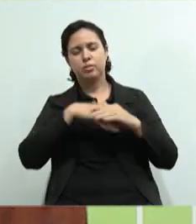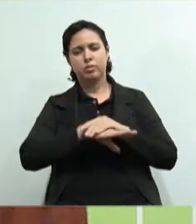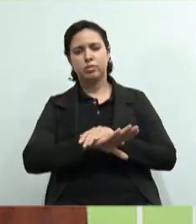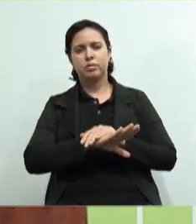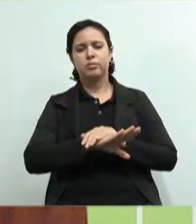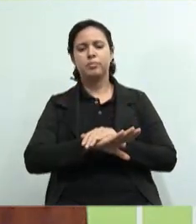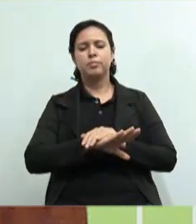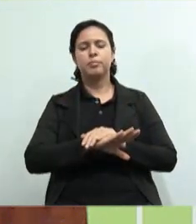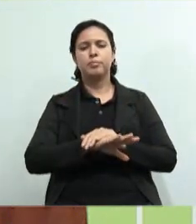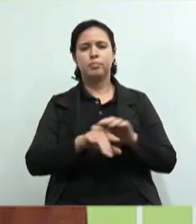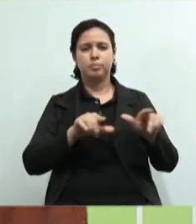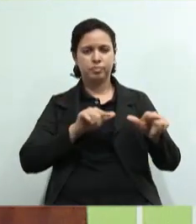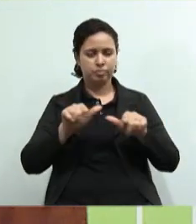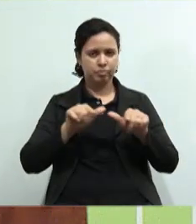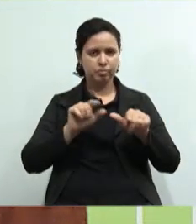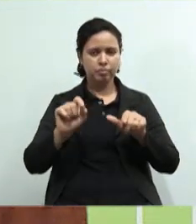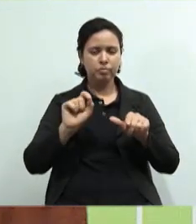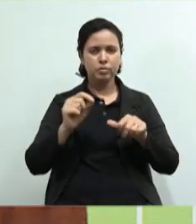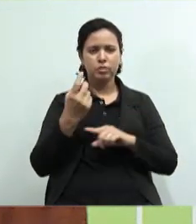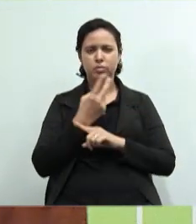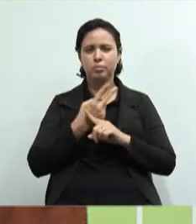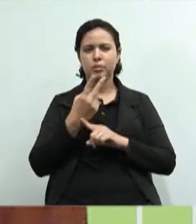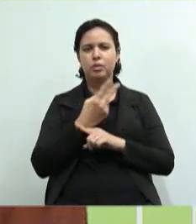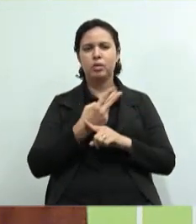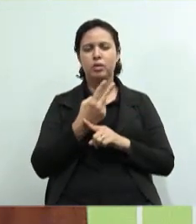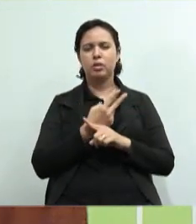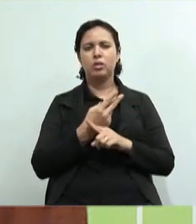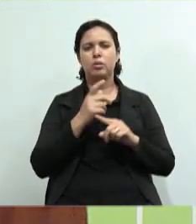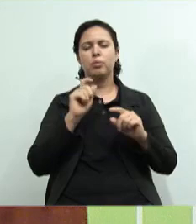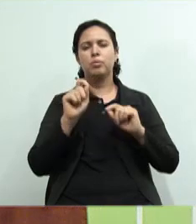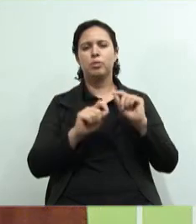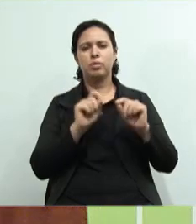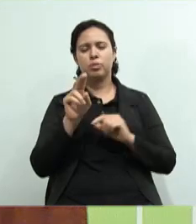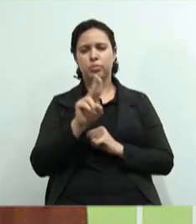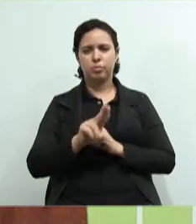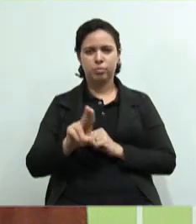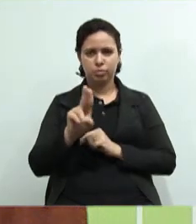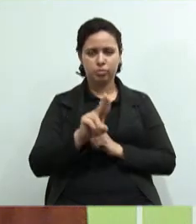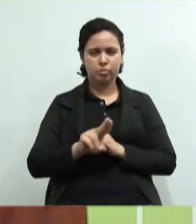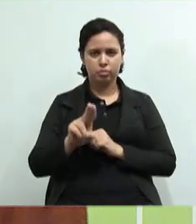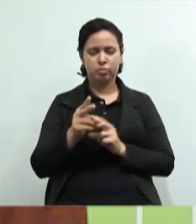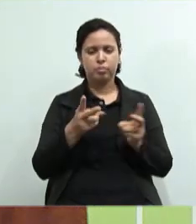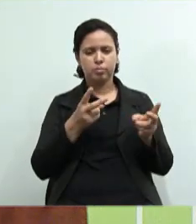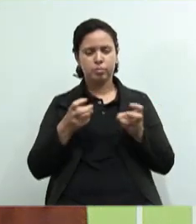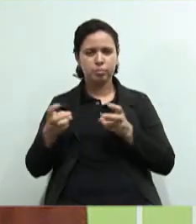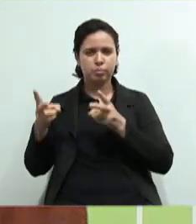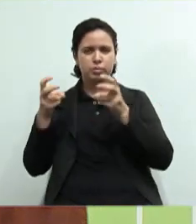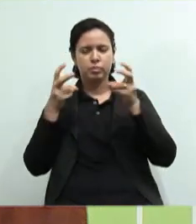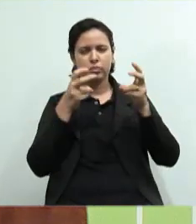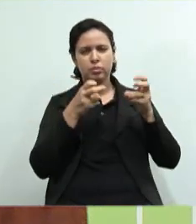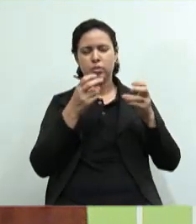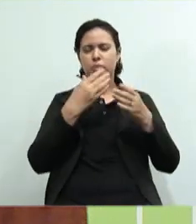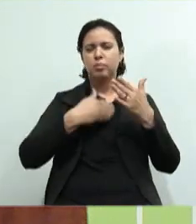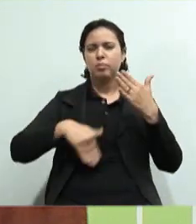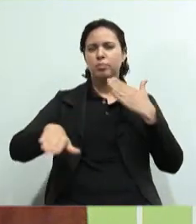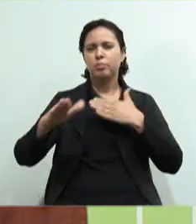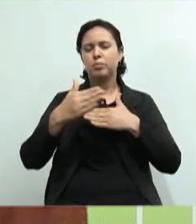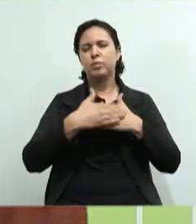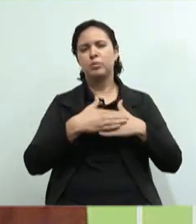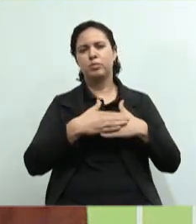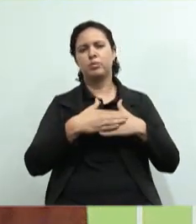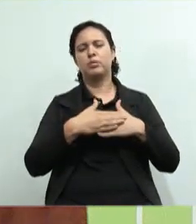trabalho de buscar o que realmente é útil, a gente acaba percebendo tanto de coisa que a gente